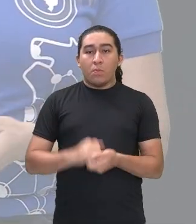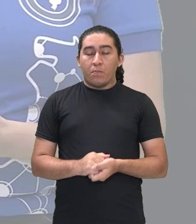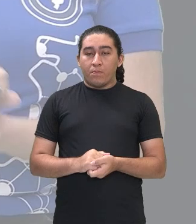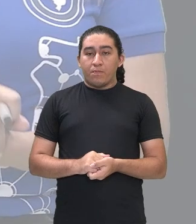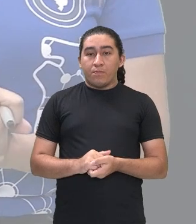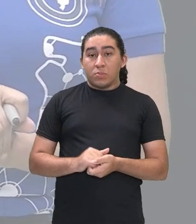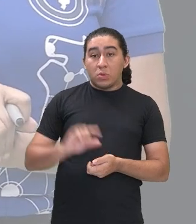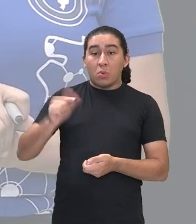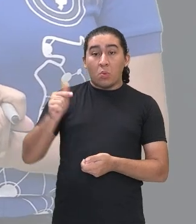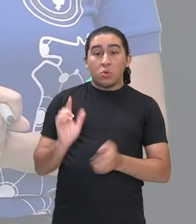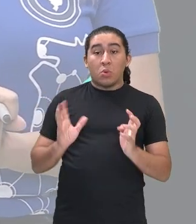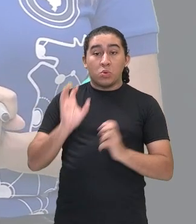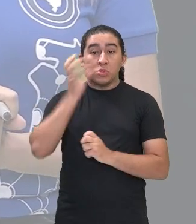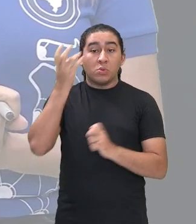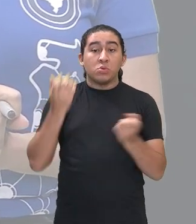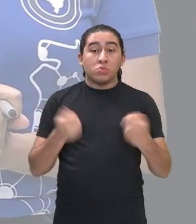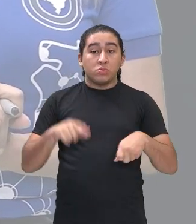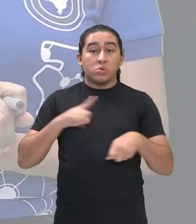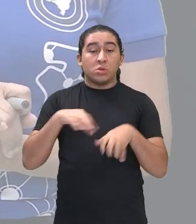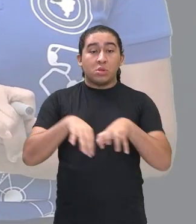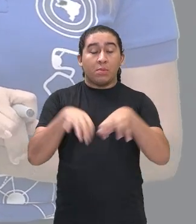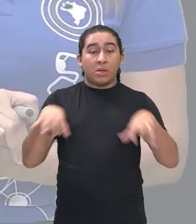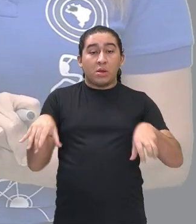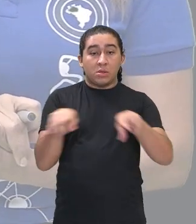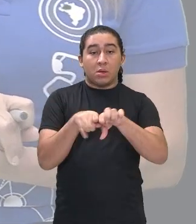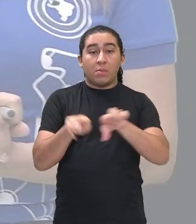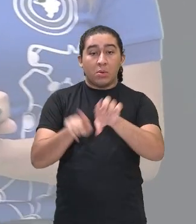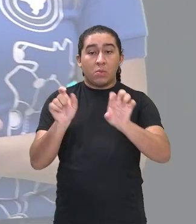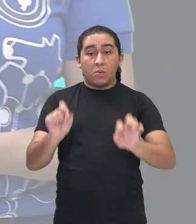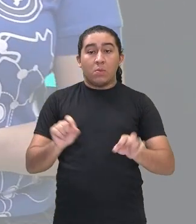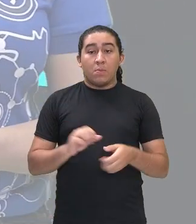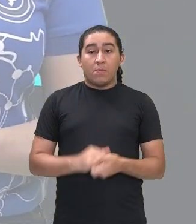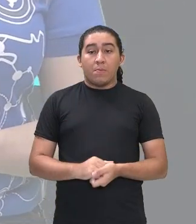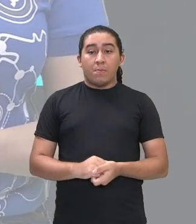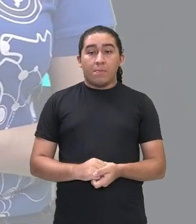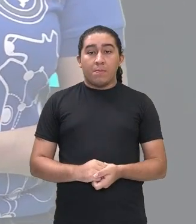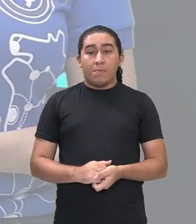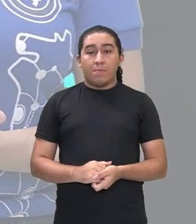Outra situação que se pode separar